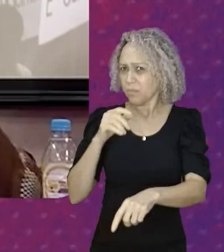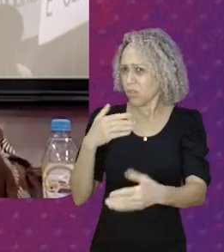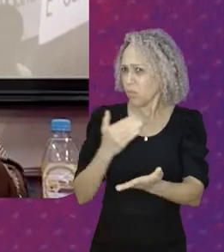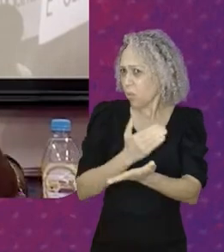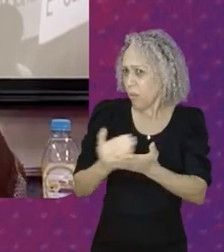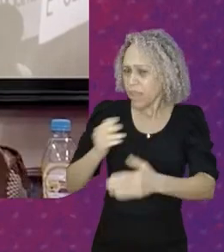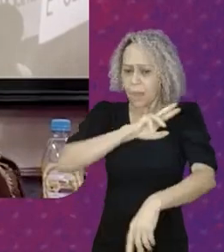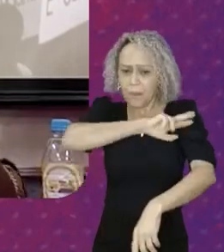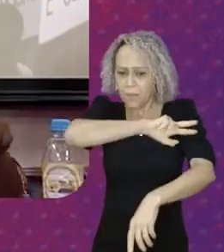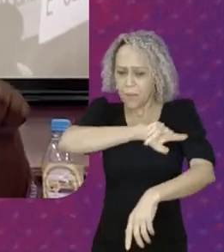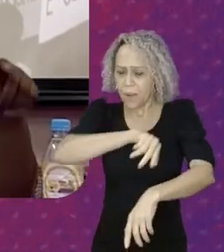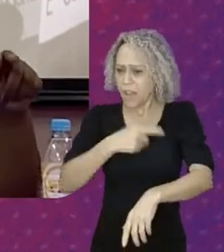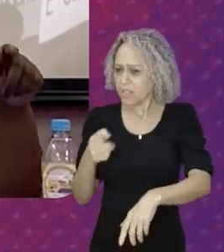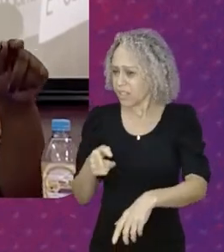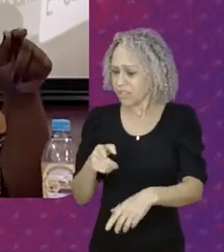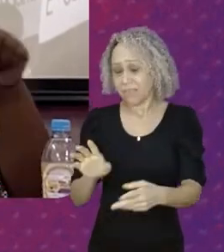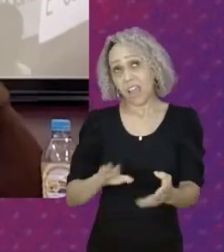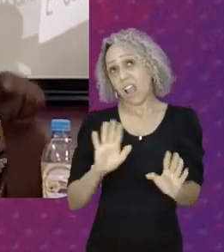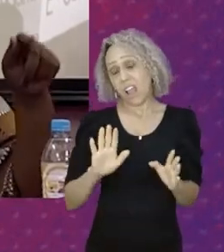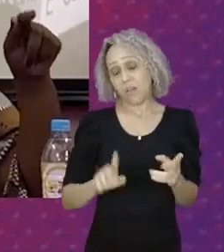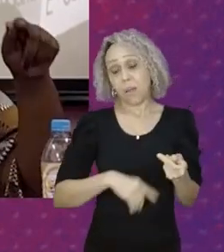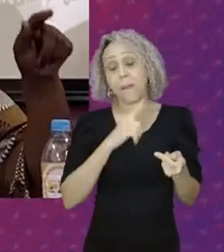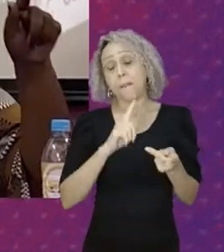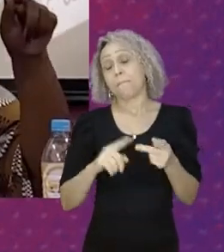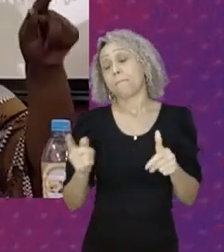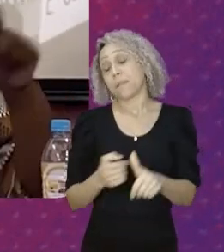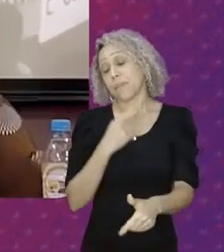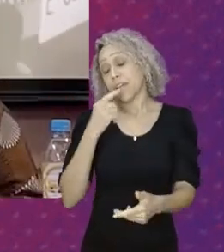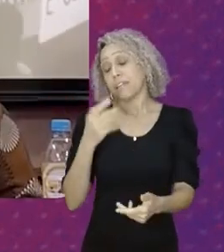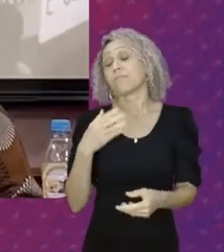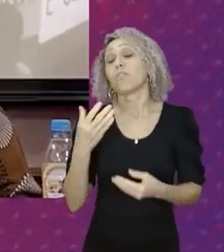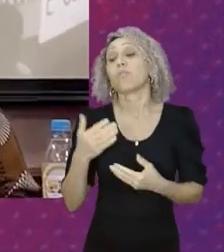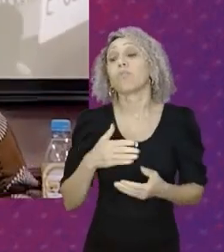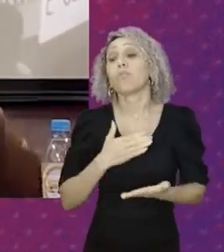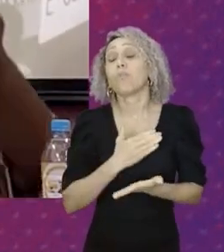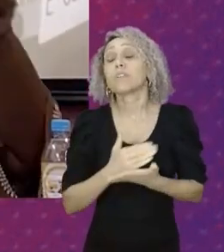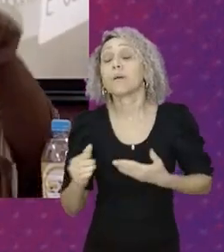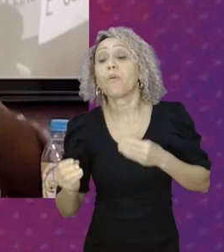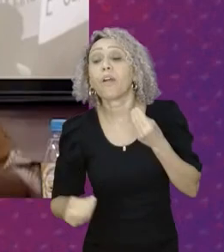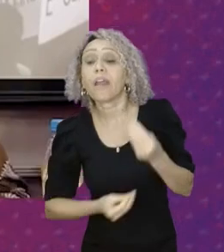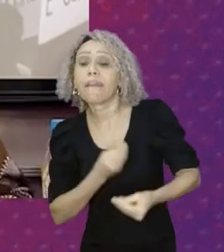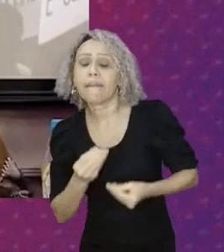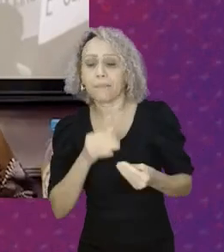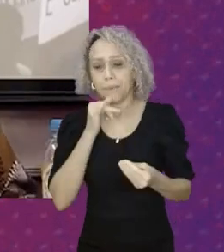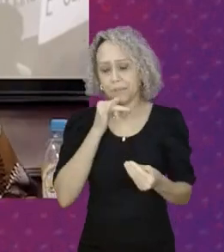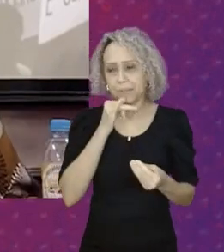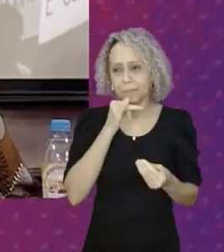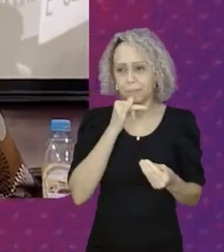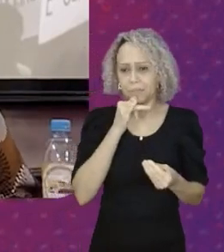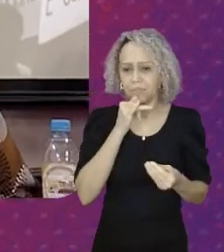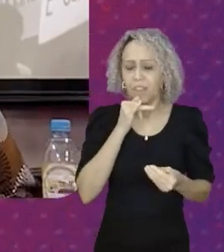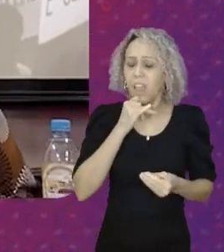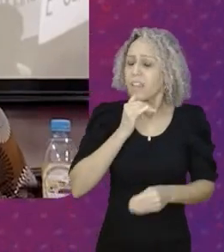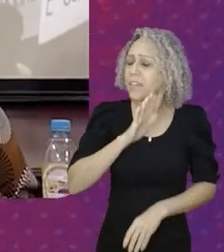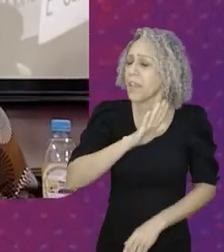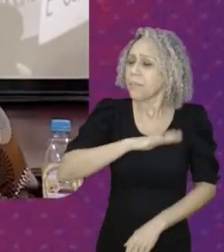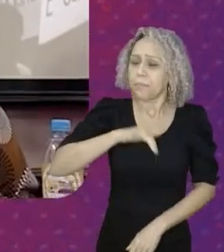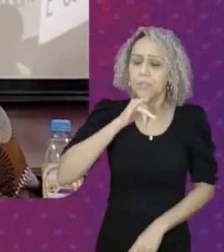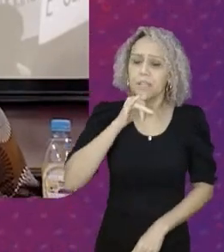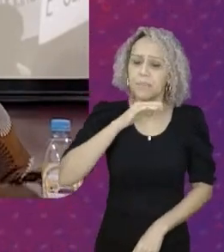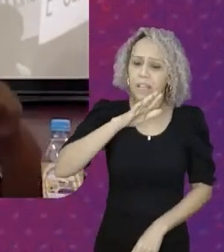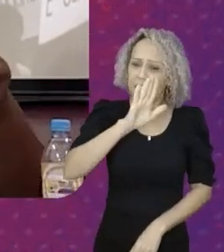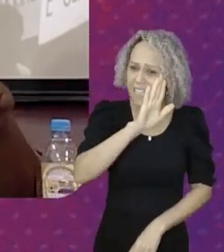que nenhuma criança vinda da escola pública acessava as universidades do